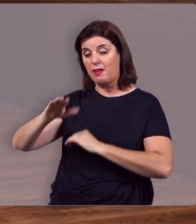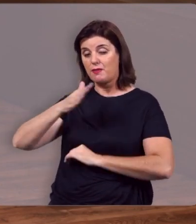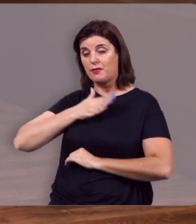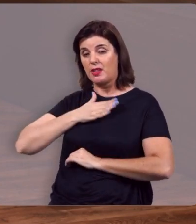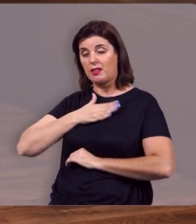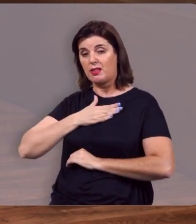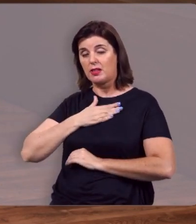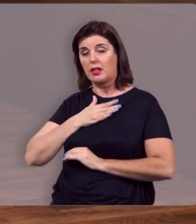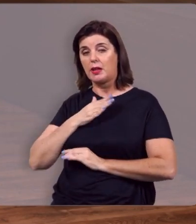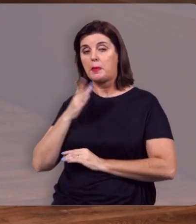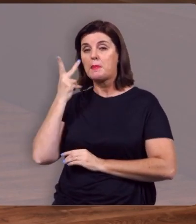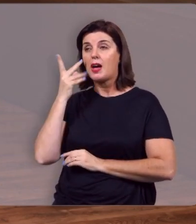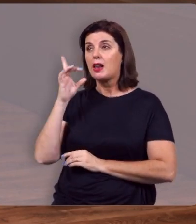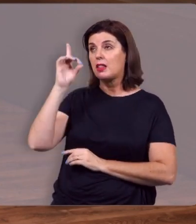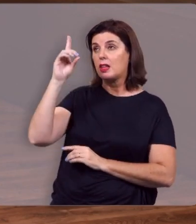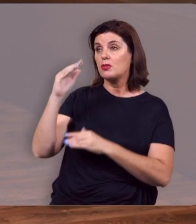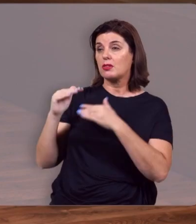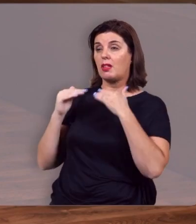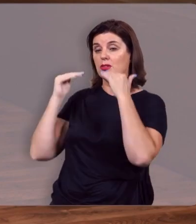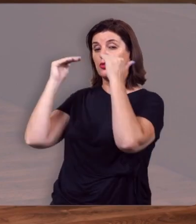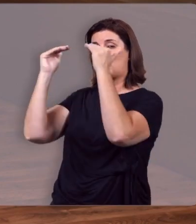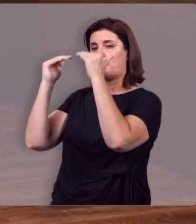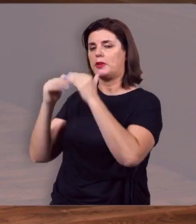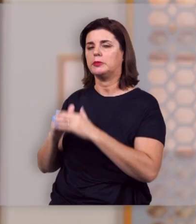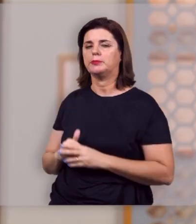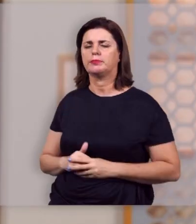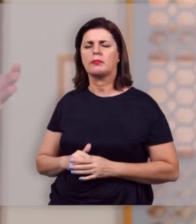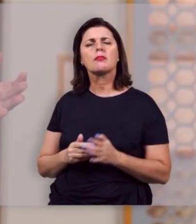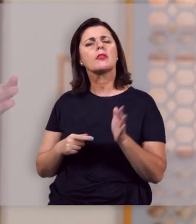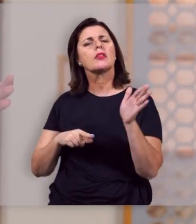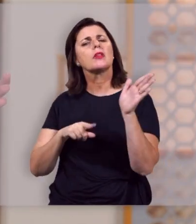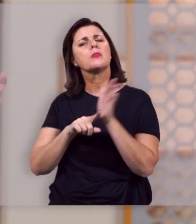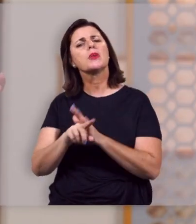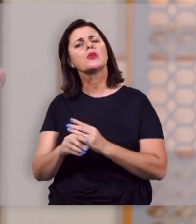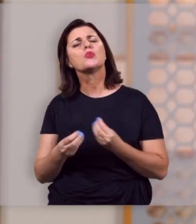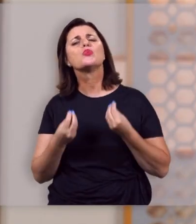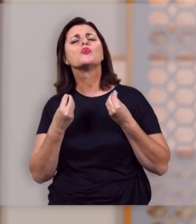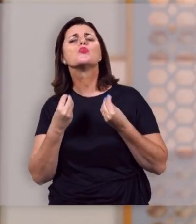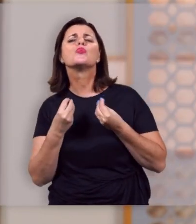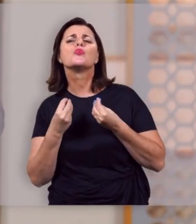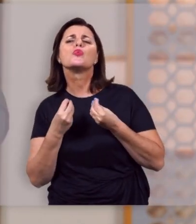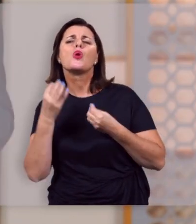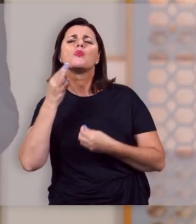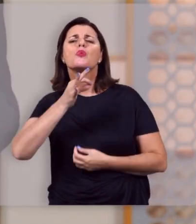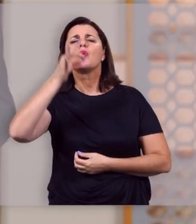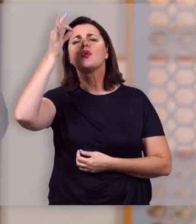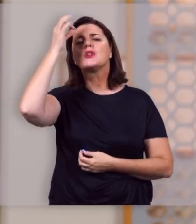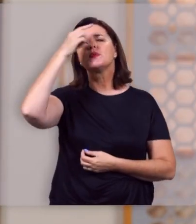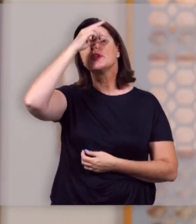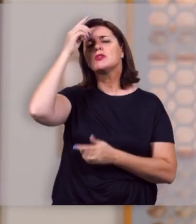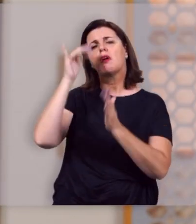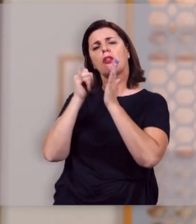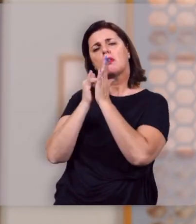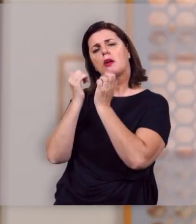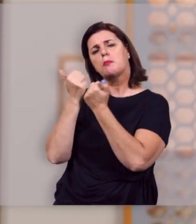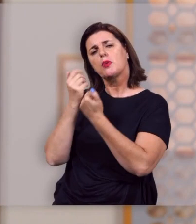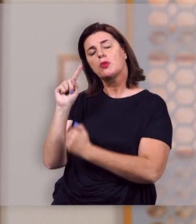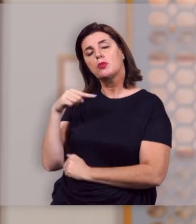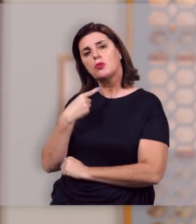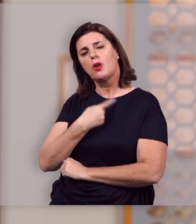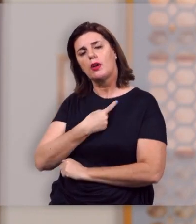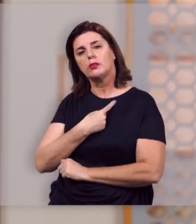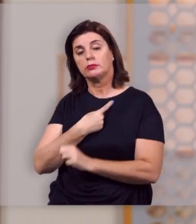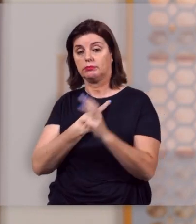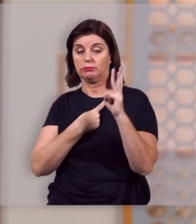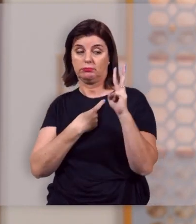você, ao Deus que está sobre você. A pergunta é: como o Espírito Santo intercede por